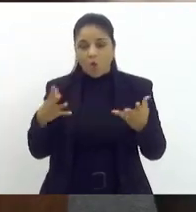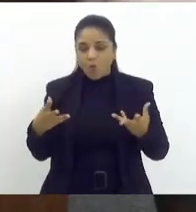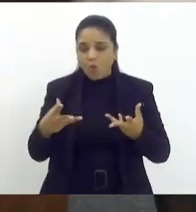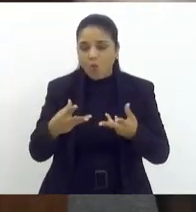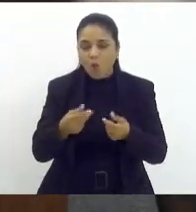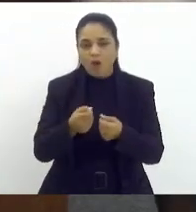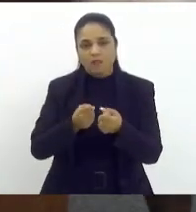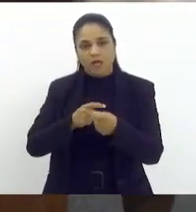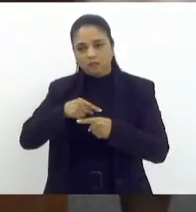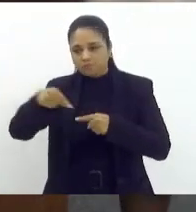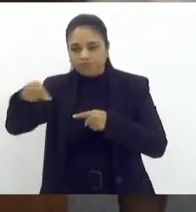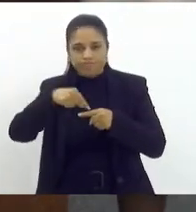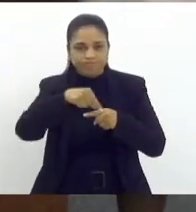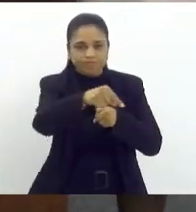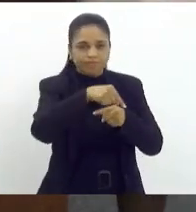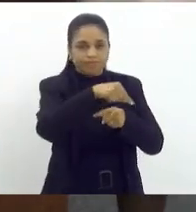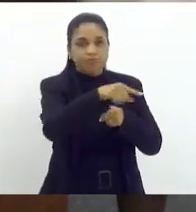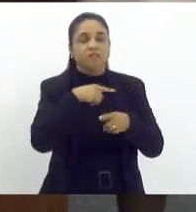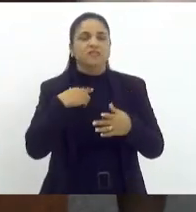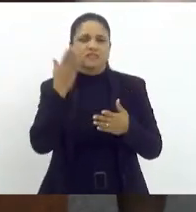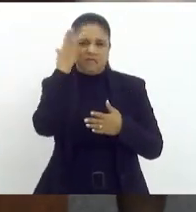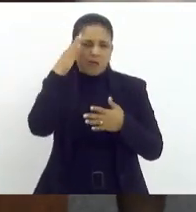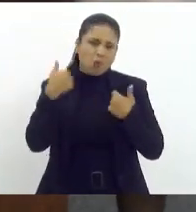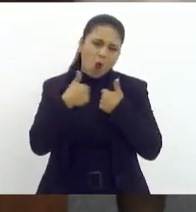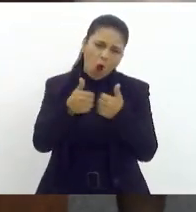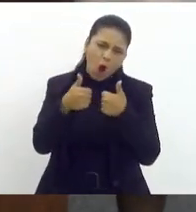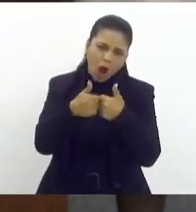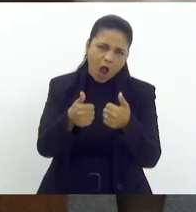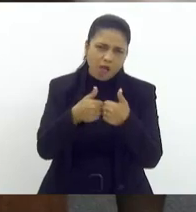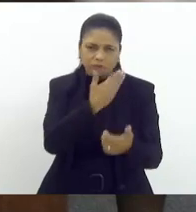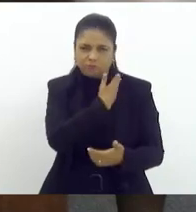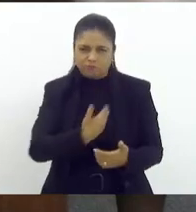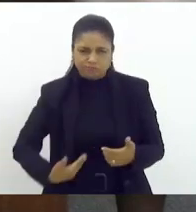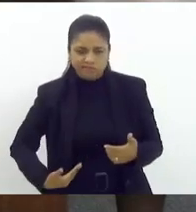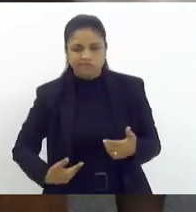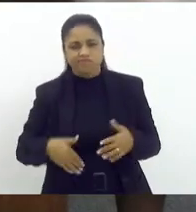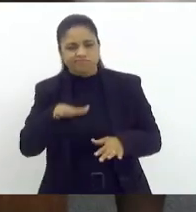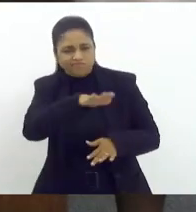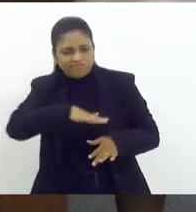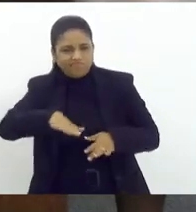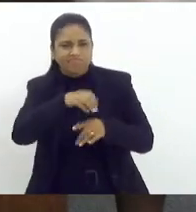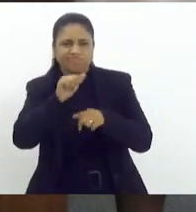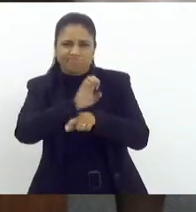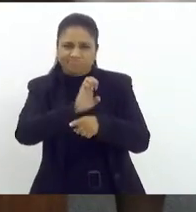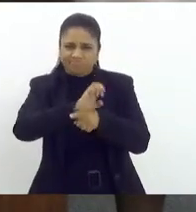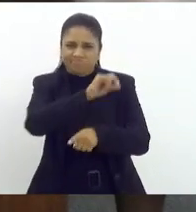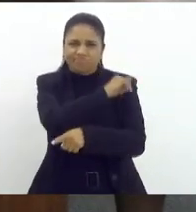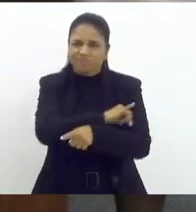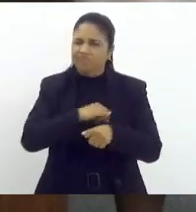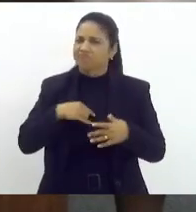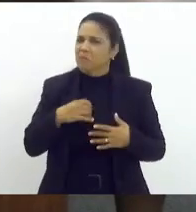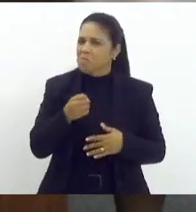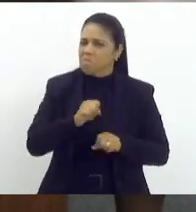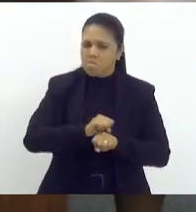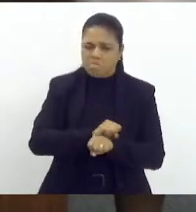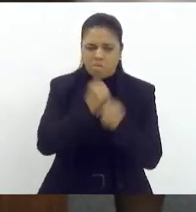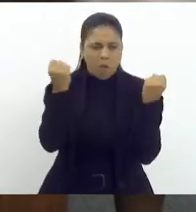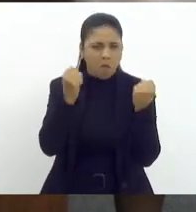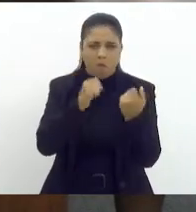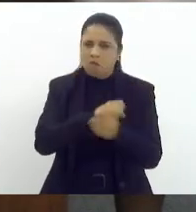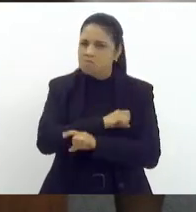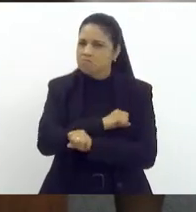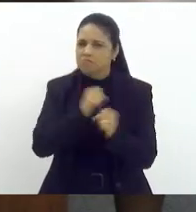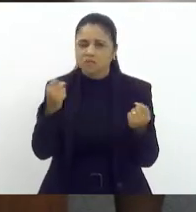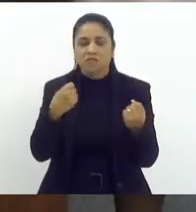que o transporte público no estado do Rio de Janeiro e na sua região metropolitana é de péssima qualidade Nós também não temos transporte de massa